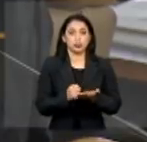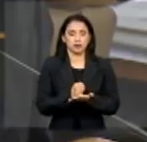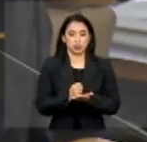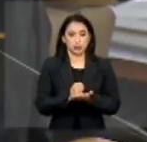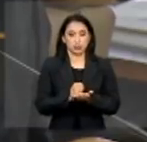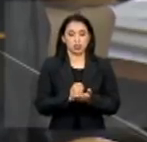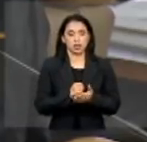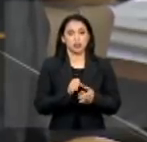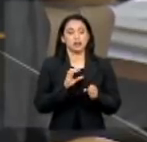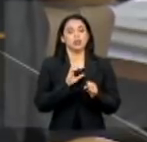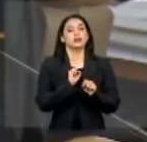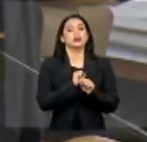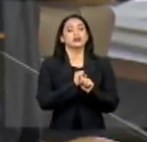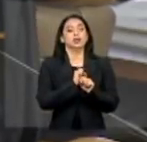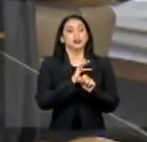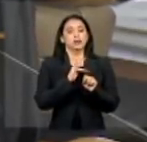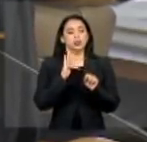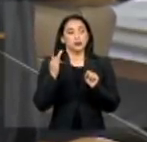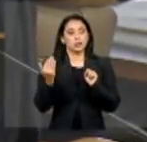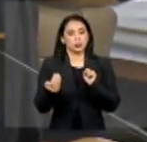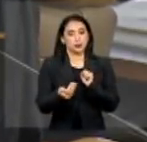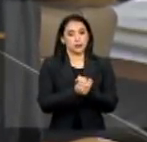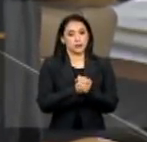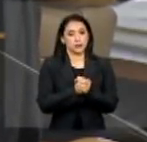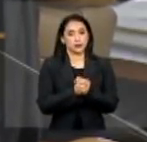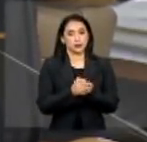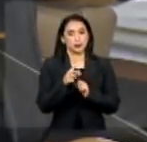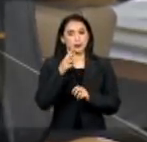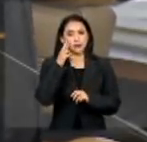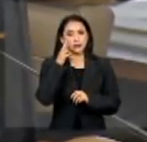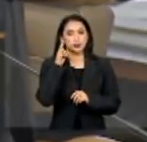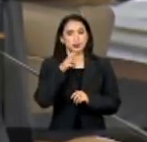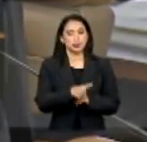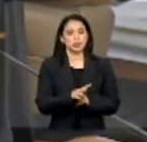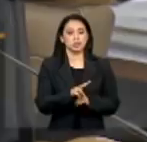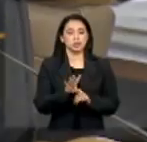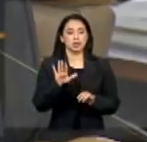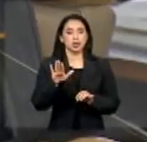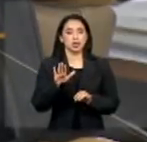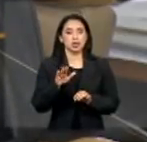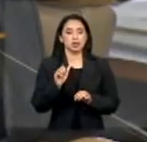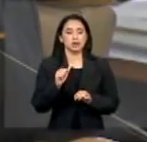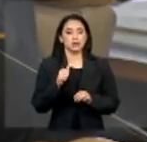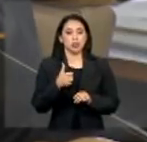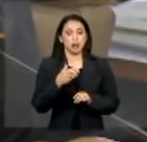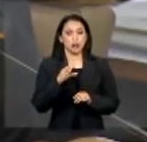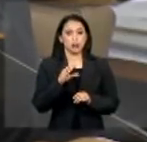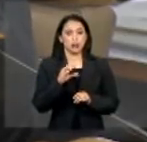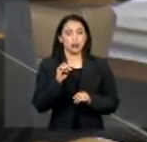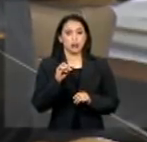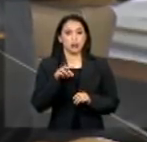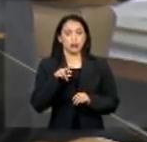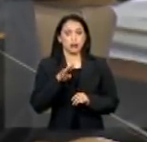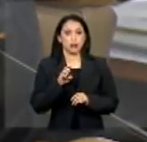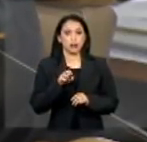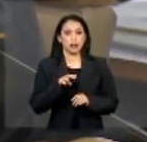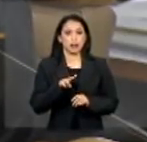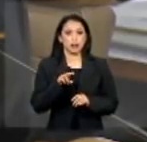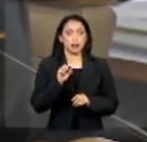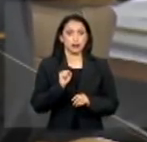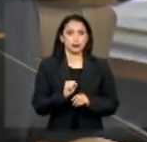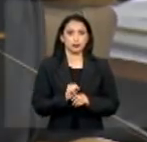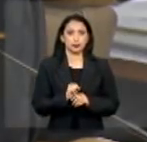na perspectiva da intitulada chamada de co réus que é realidade obviamente